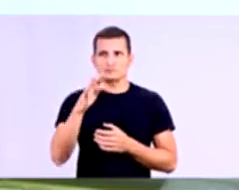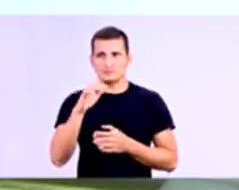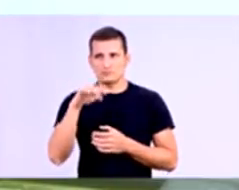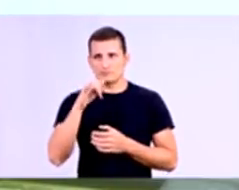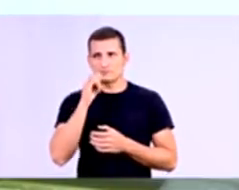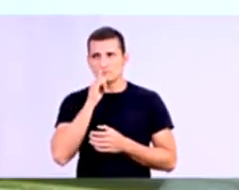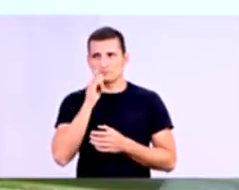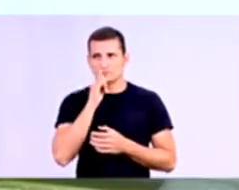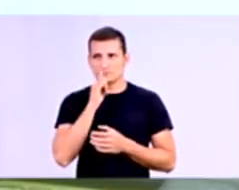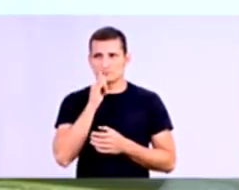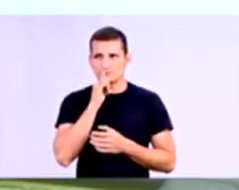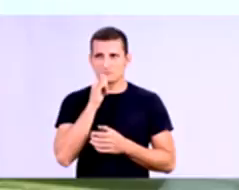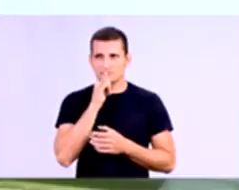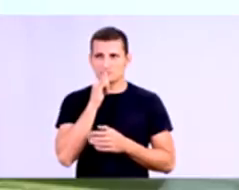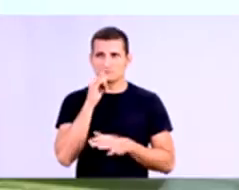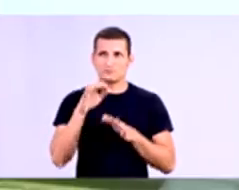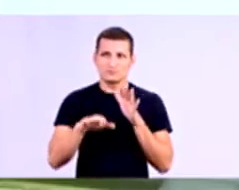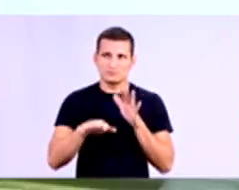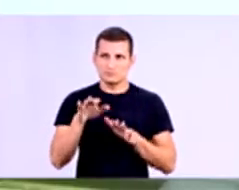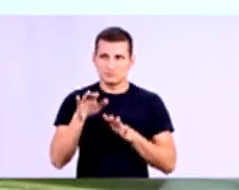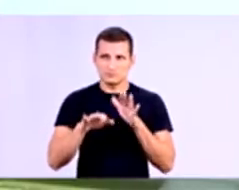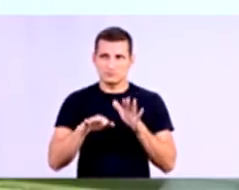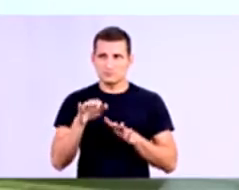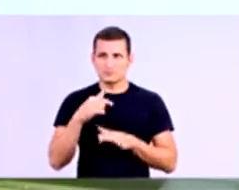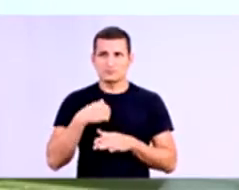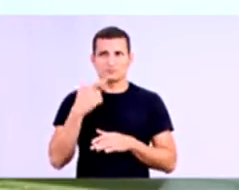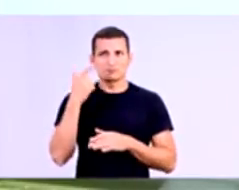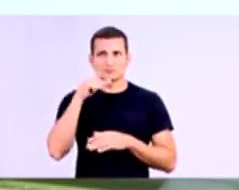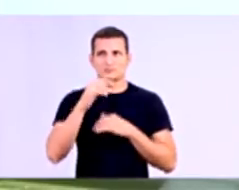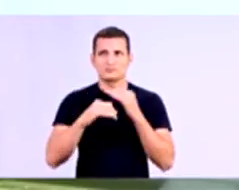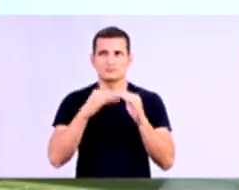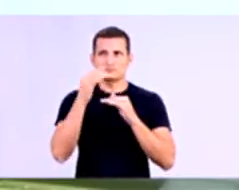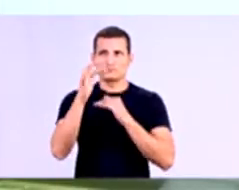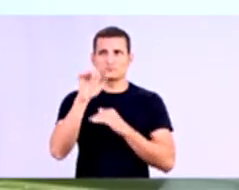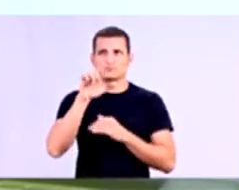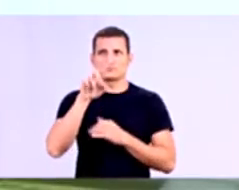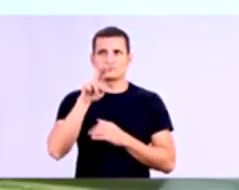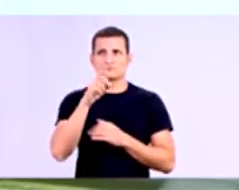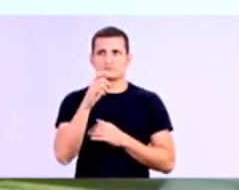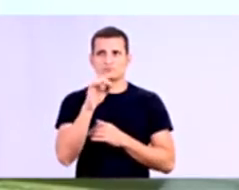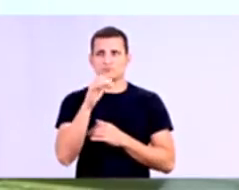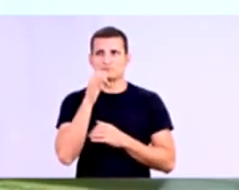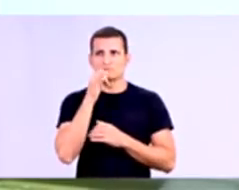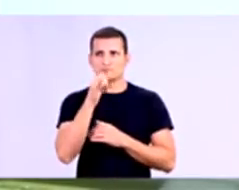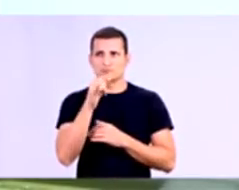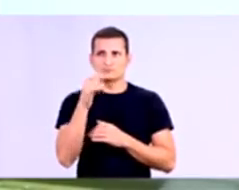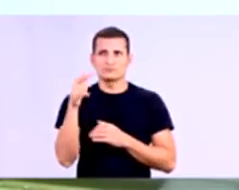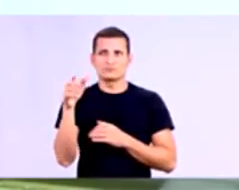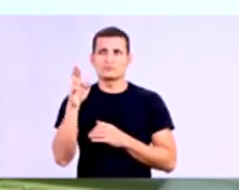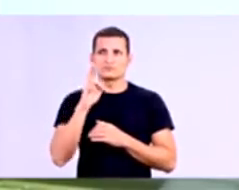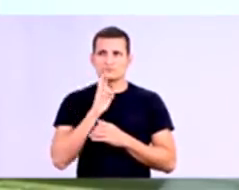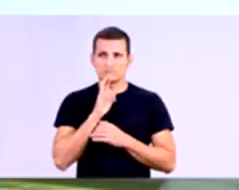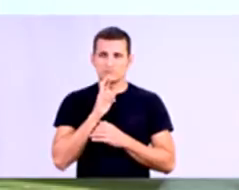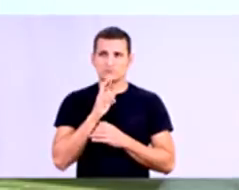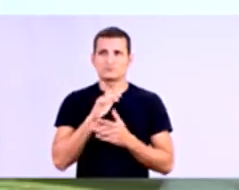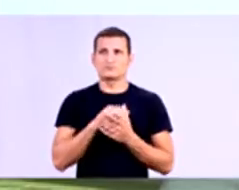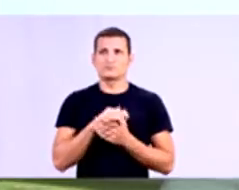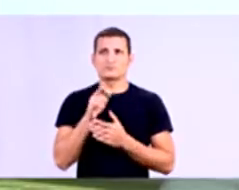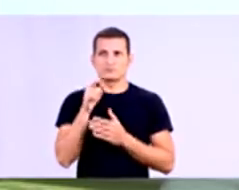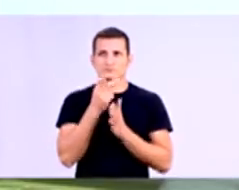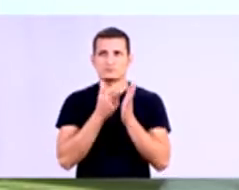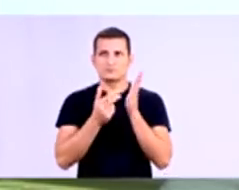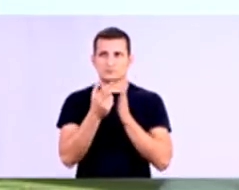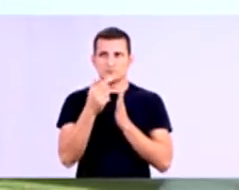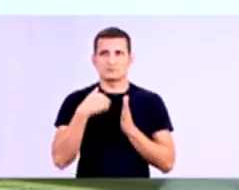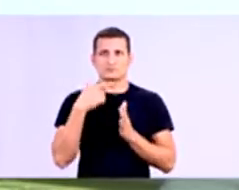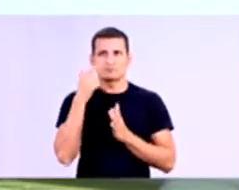exemplo de dependência, onde eu não consigo evoluir o fluxo do sistema, caso essa resposta não exista. Então, com esse diagrama,